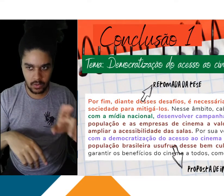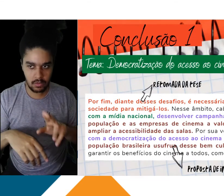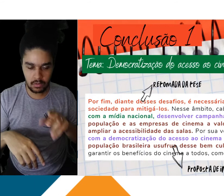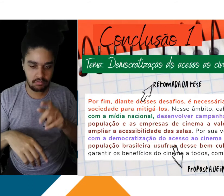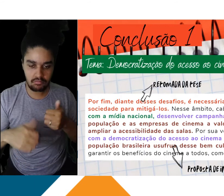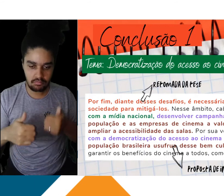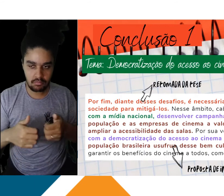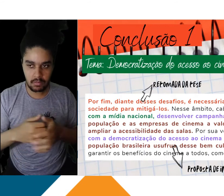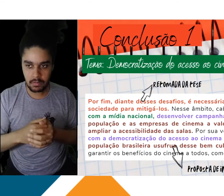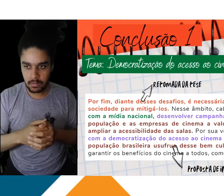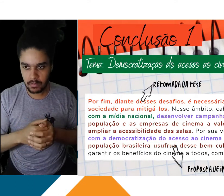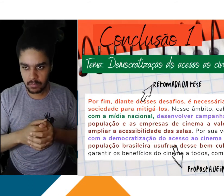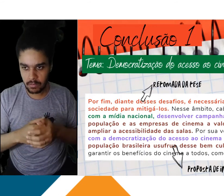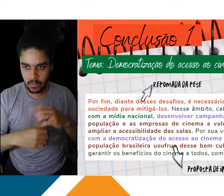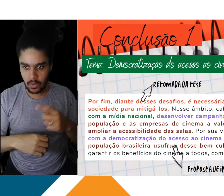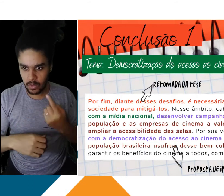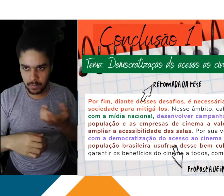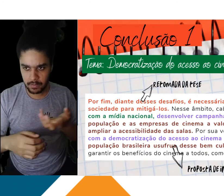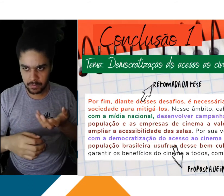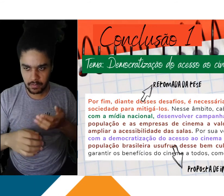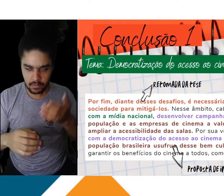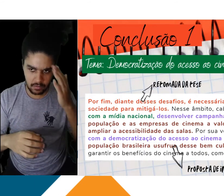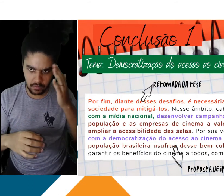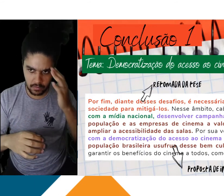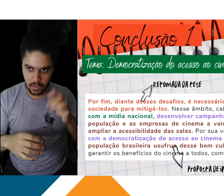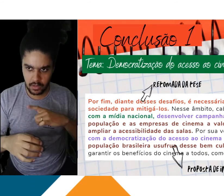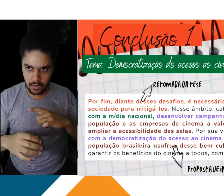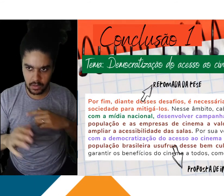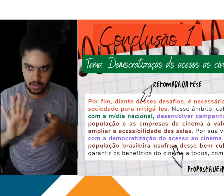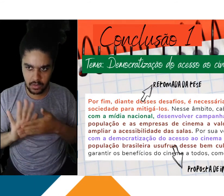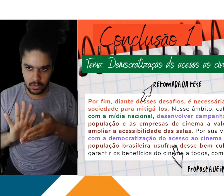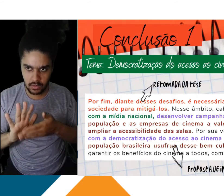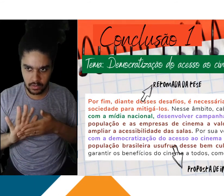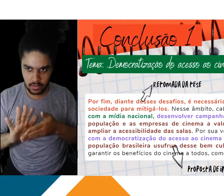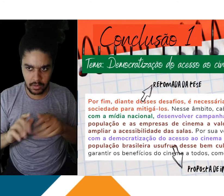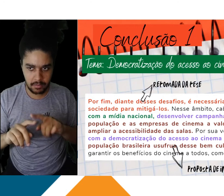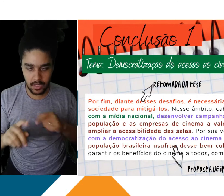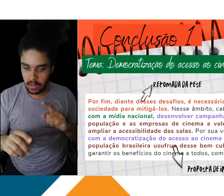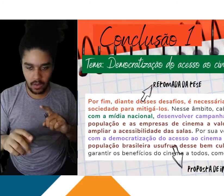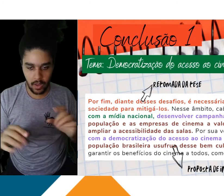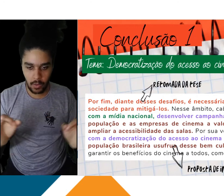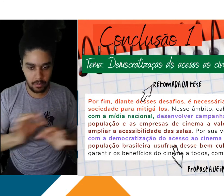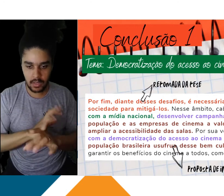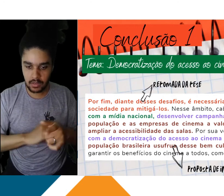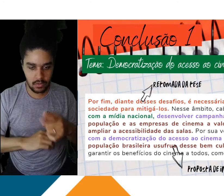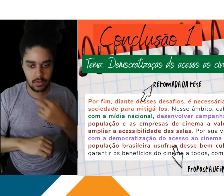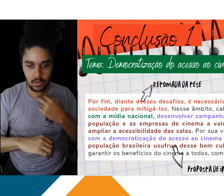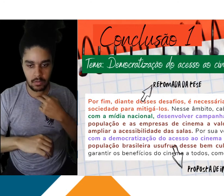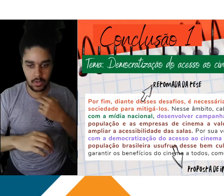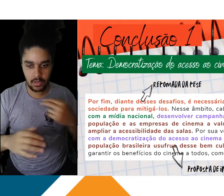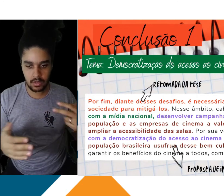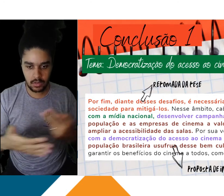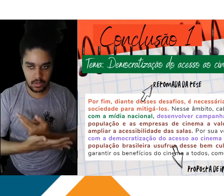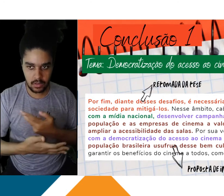brasileira usufrua desse bem cultural. Então, a gente percebe que eu tenho duas propostas aqui, mas ambas propostas incompletas, e isso não